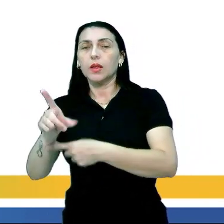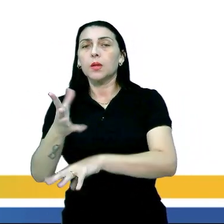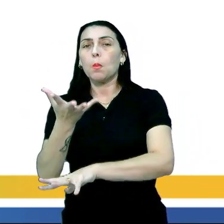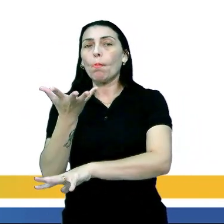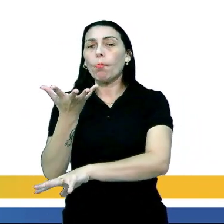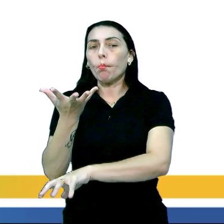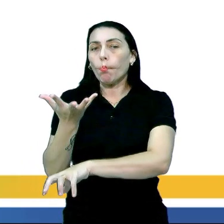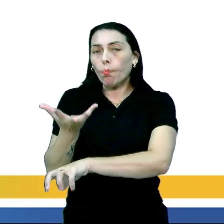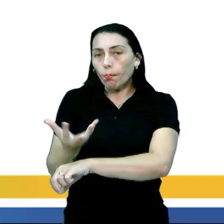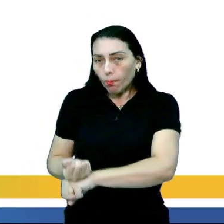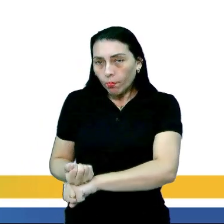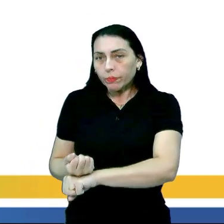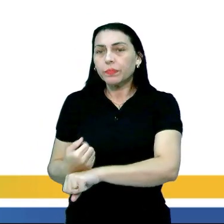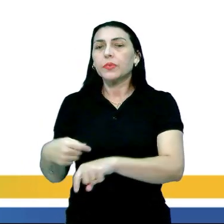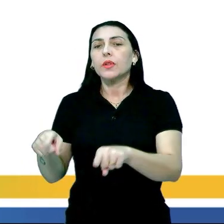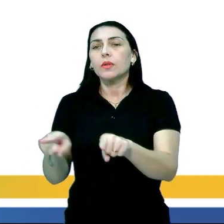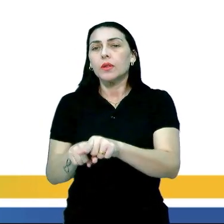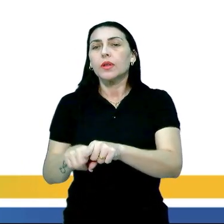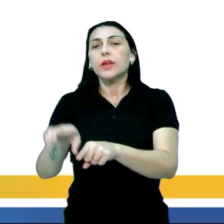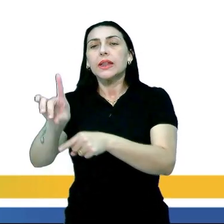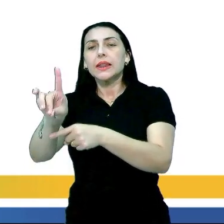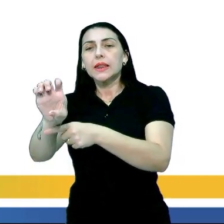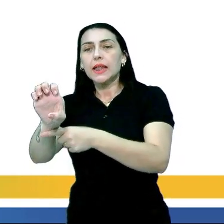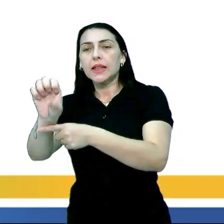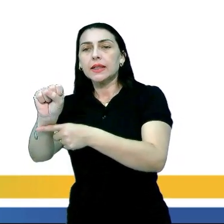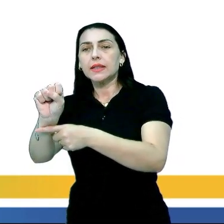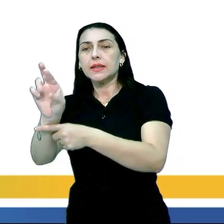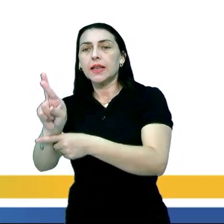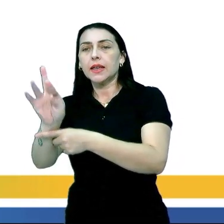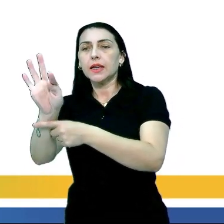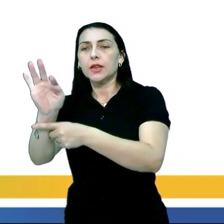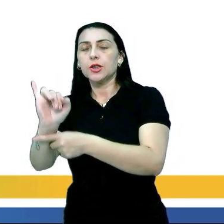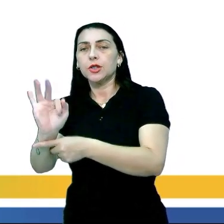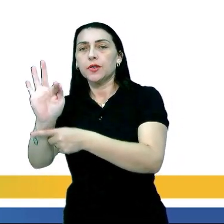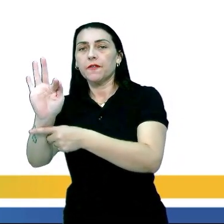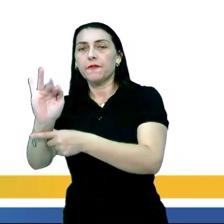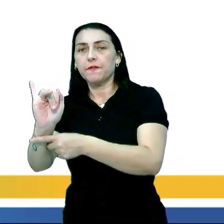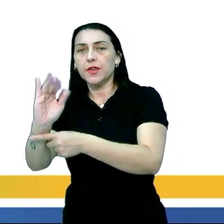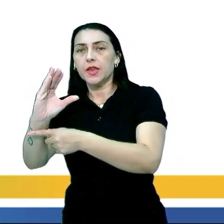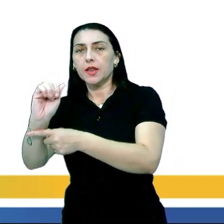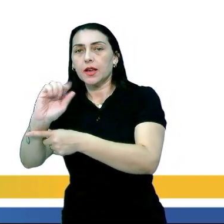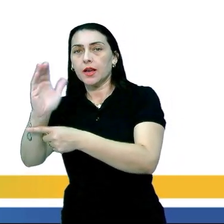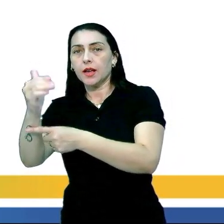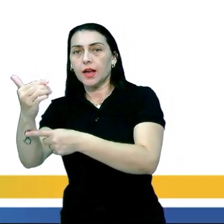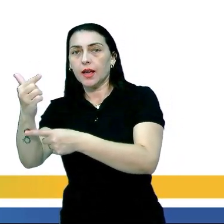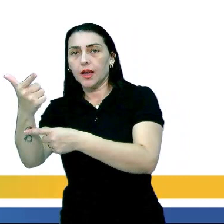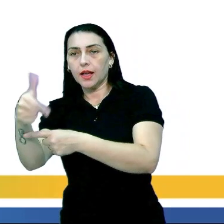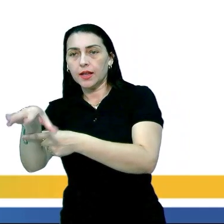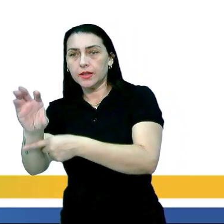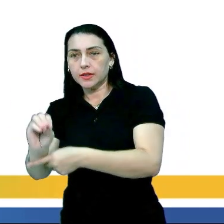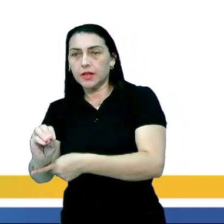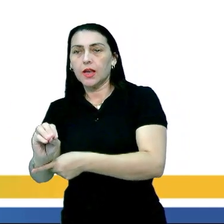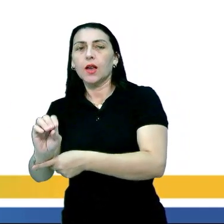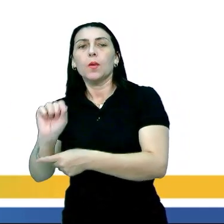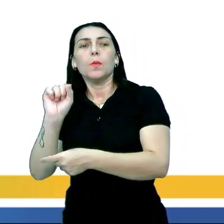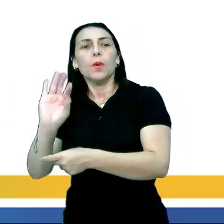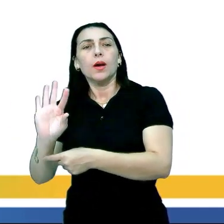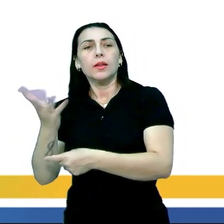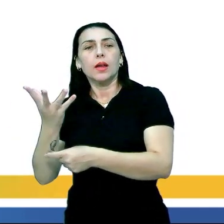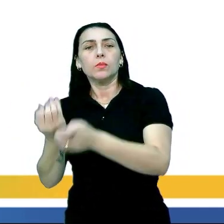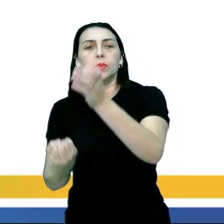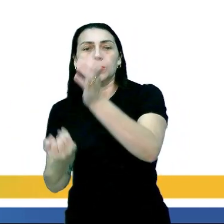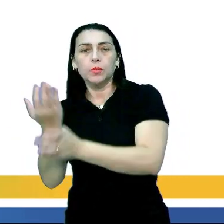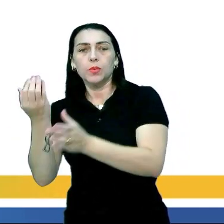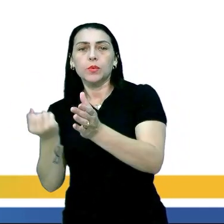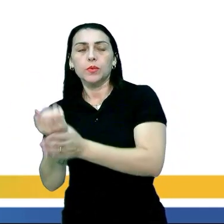sertão nordestino, a área de Caatinga, passa por um processo de desertificação recorrente